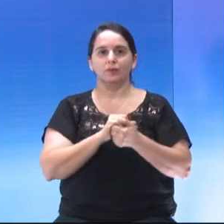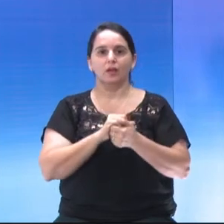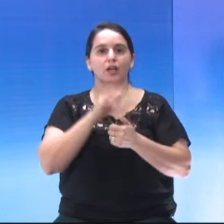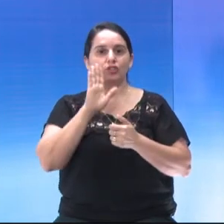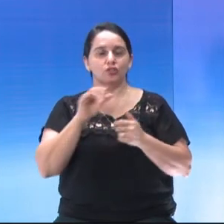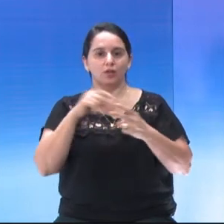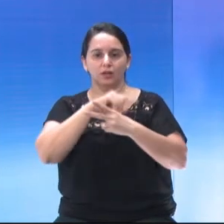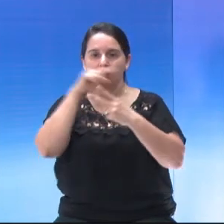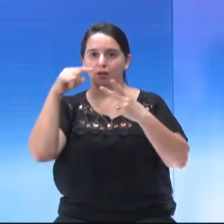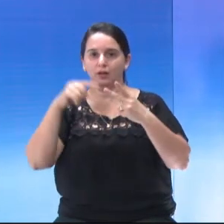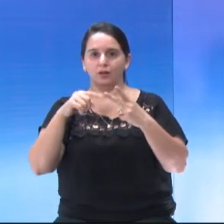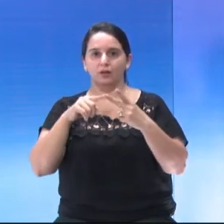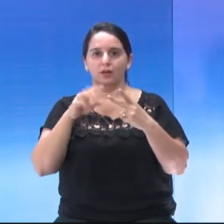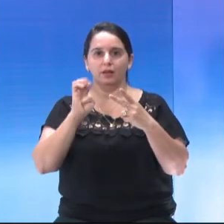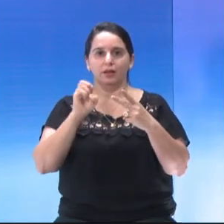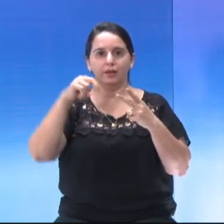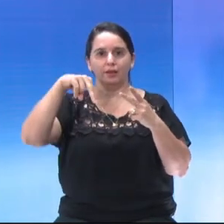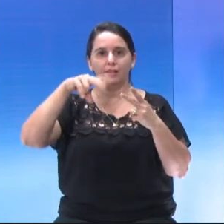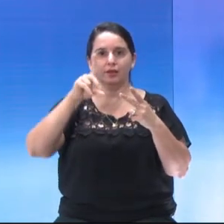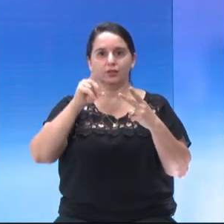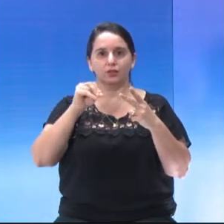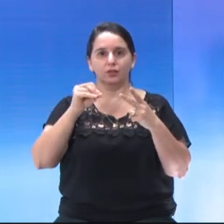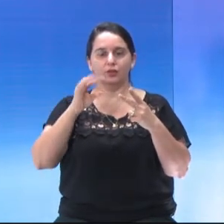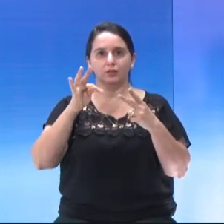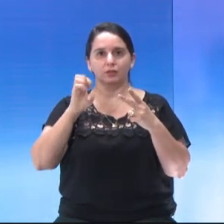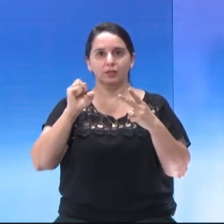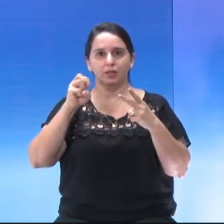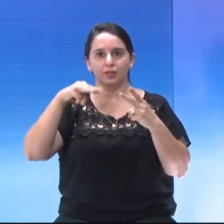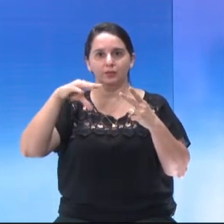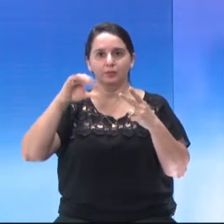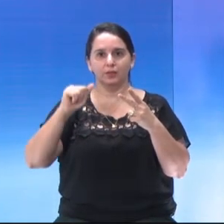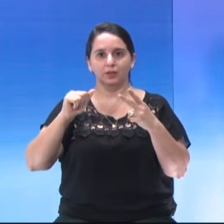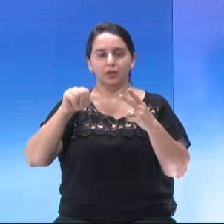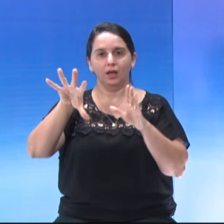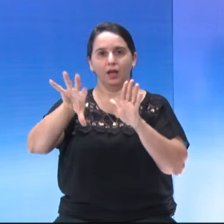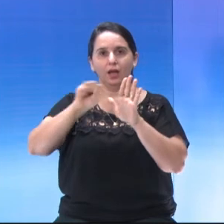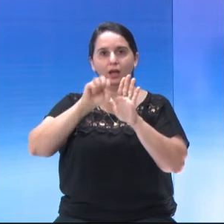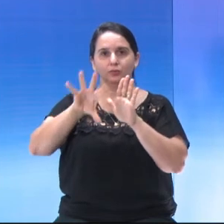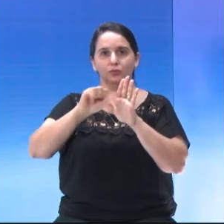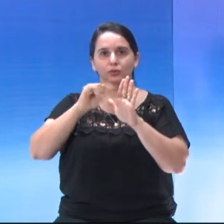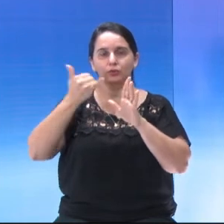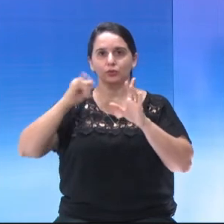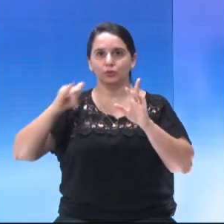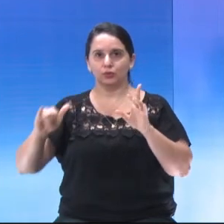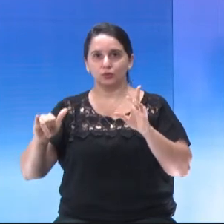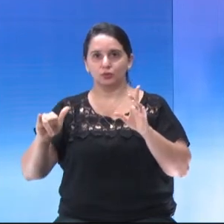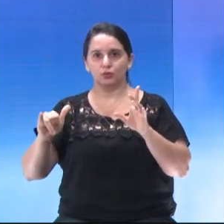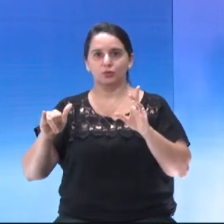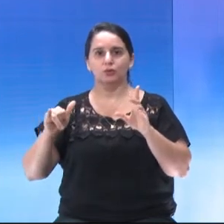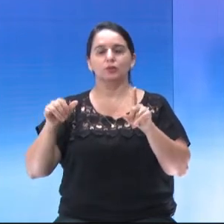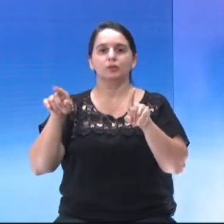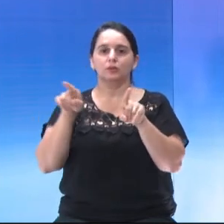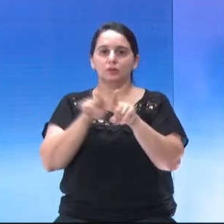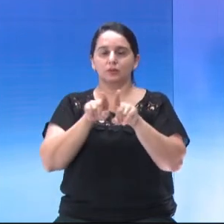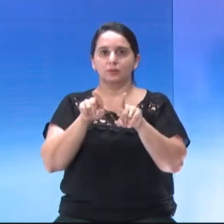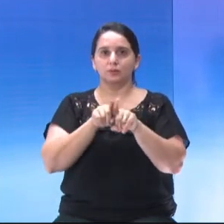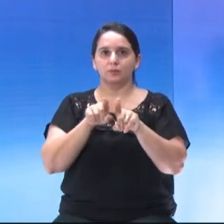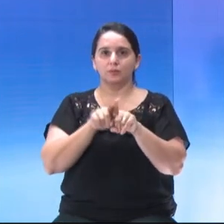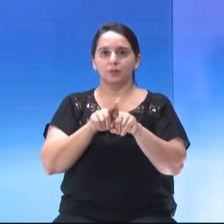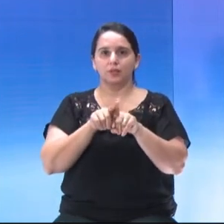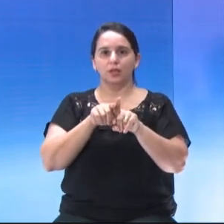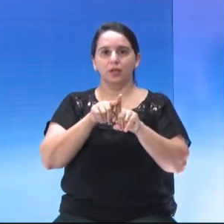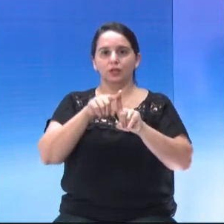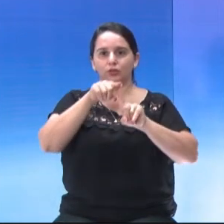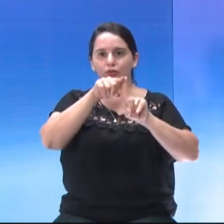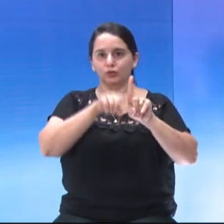negativo. Já na reação endotérmica, existe a absorção de energia.